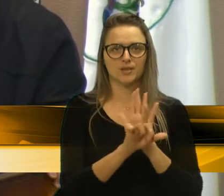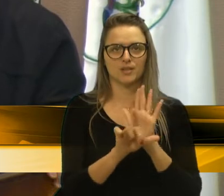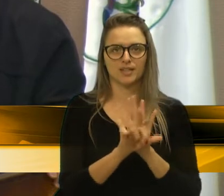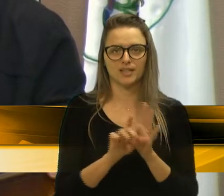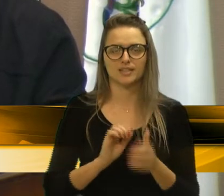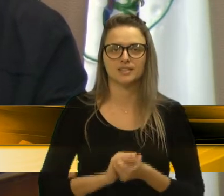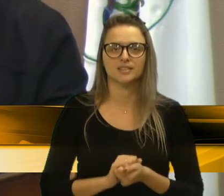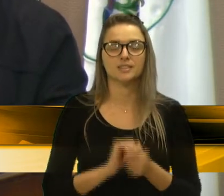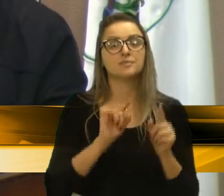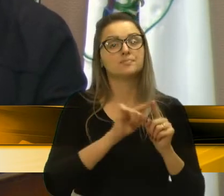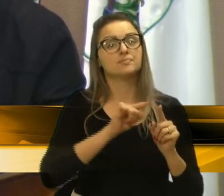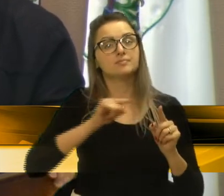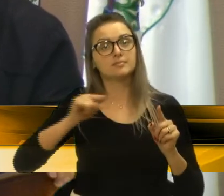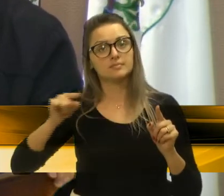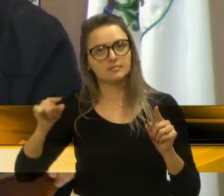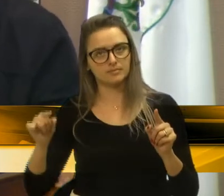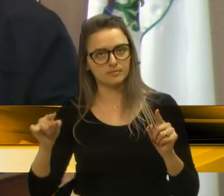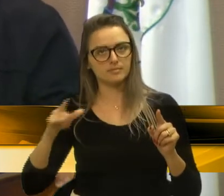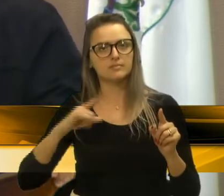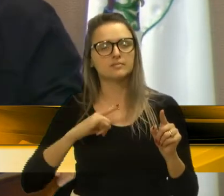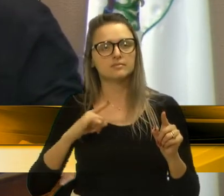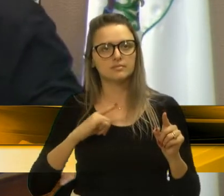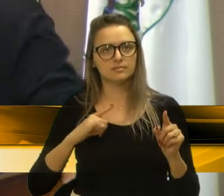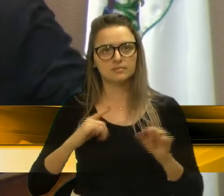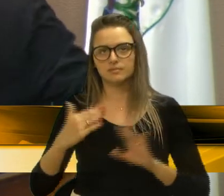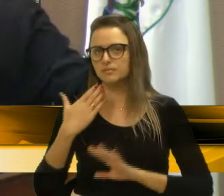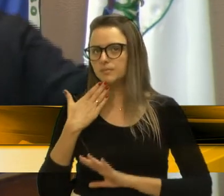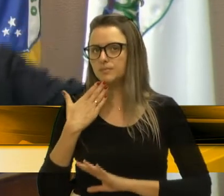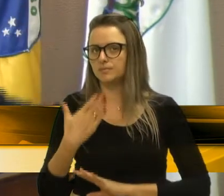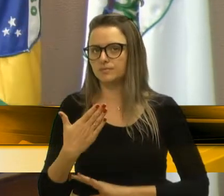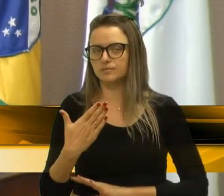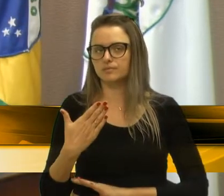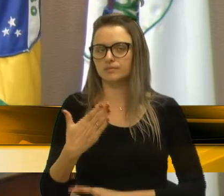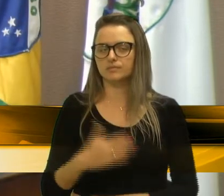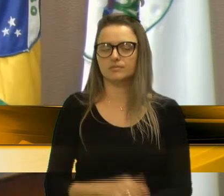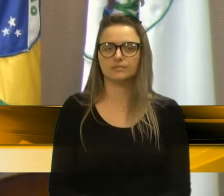tempo, entra o pedido